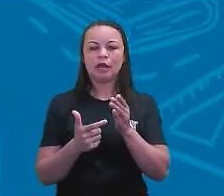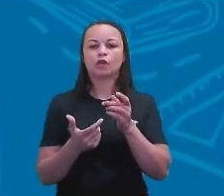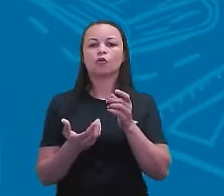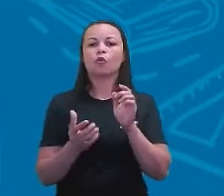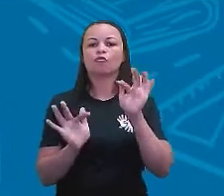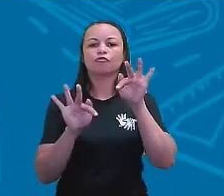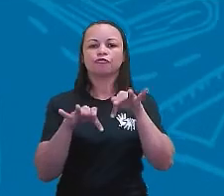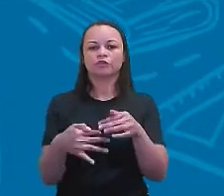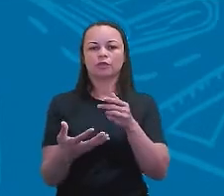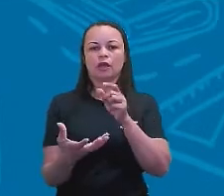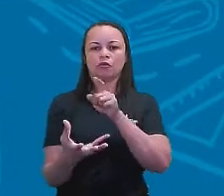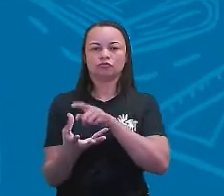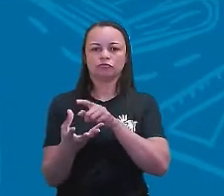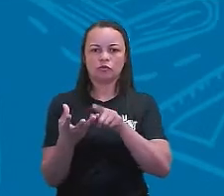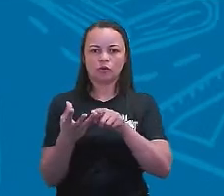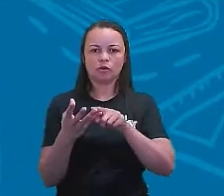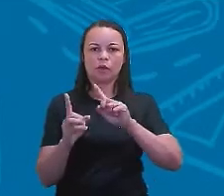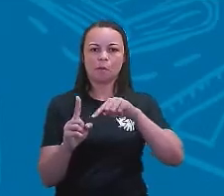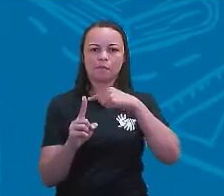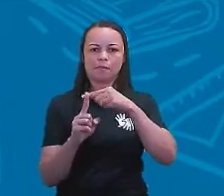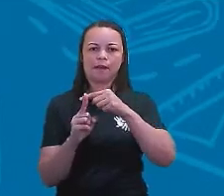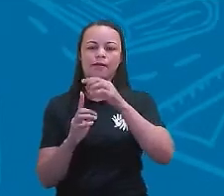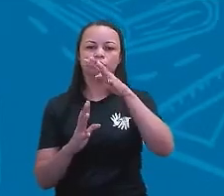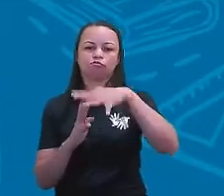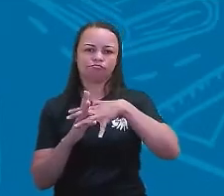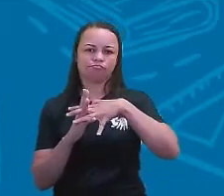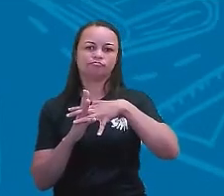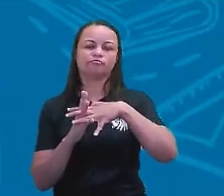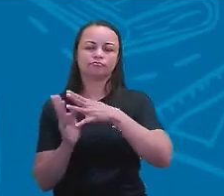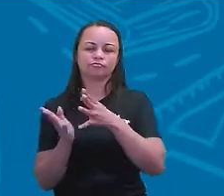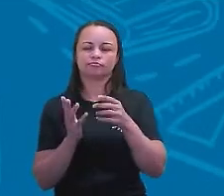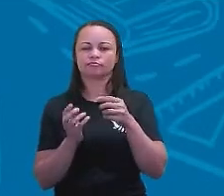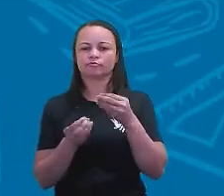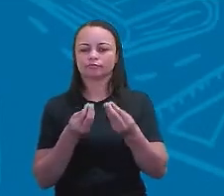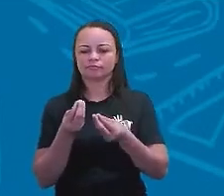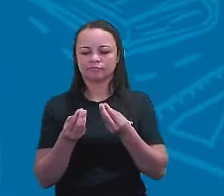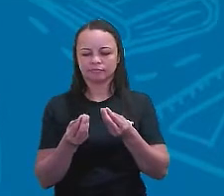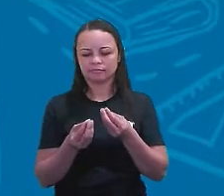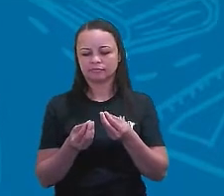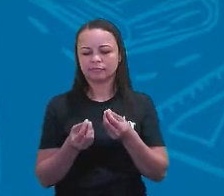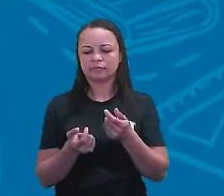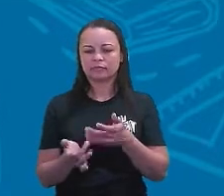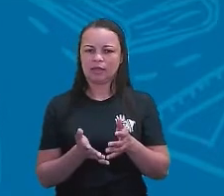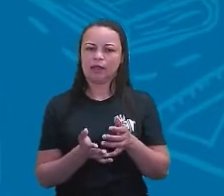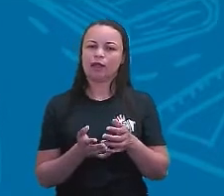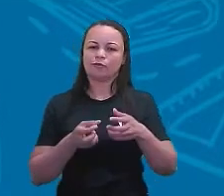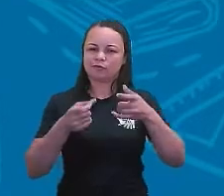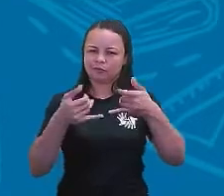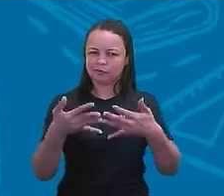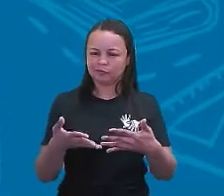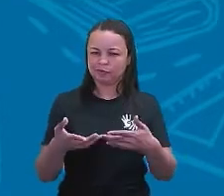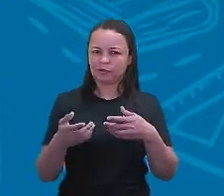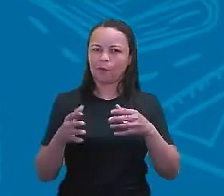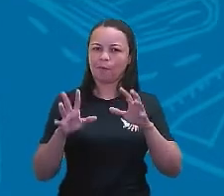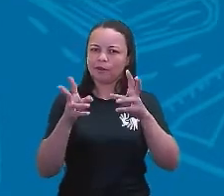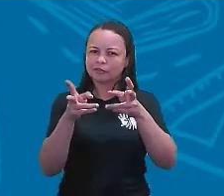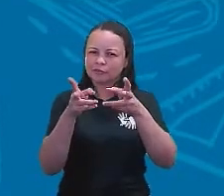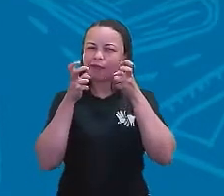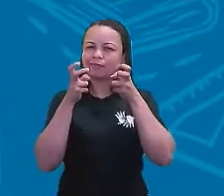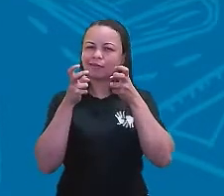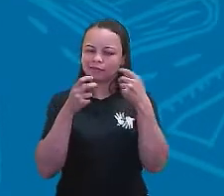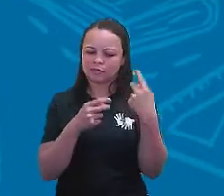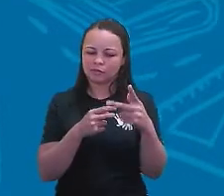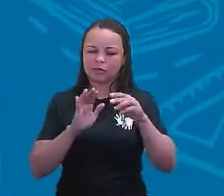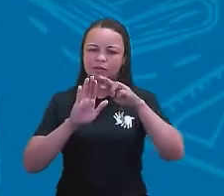vogal mais consoante. Olha o exemplo, o que é que a gente faz? Aí é quando eu falei. Presta bem atenção